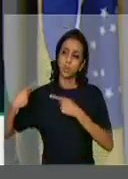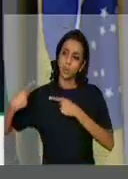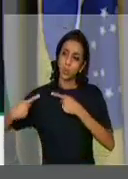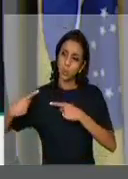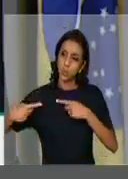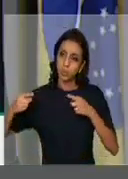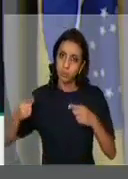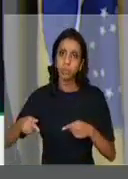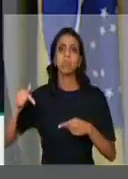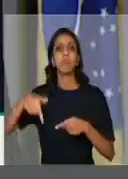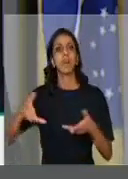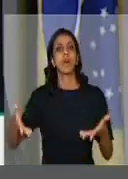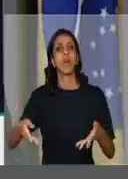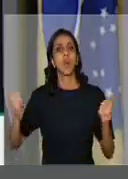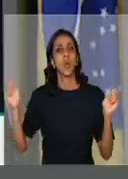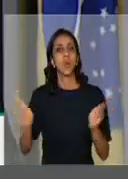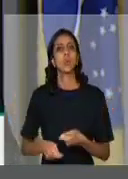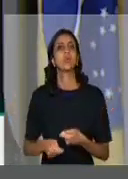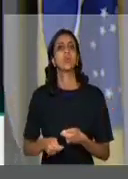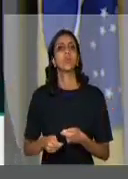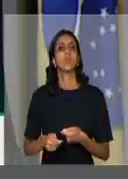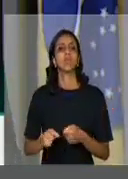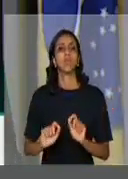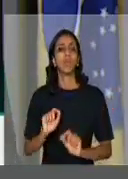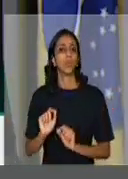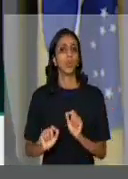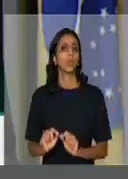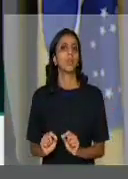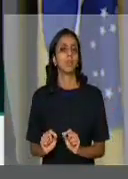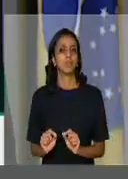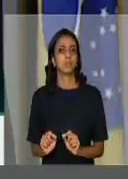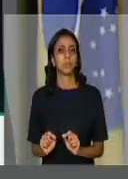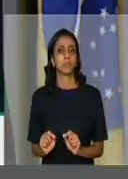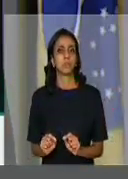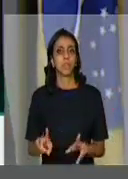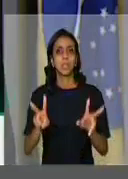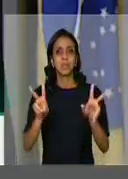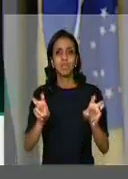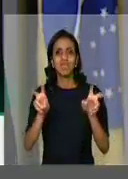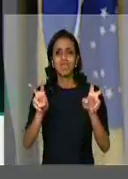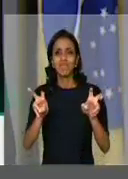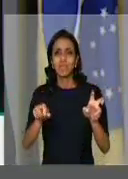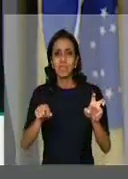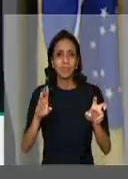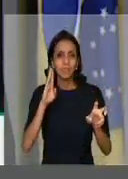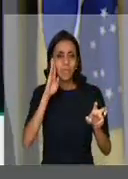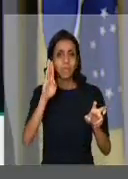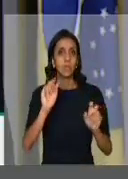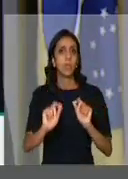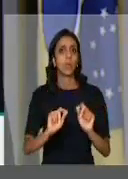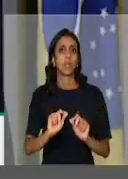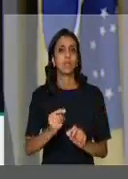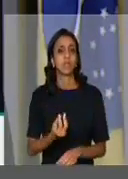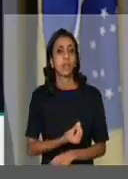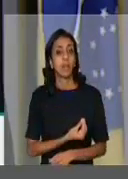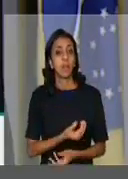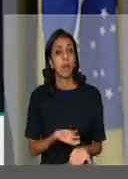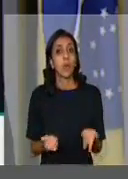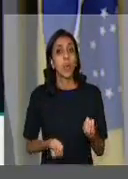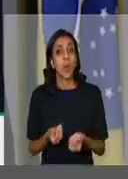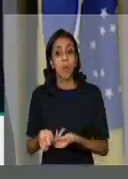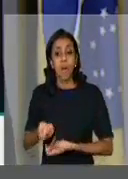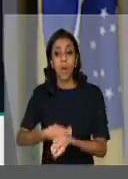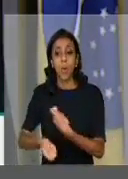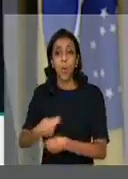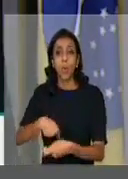discussões do grande tema, da grande complicação da vida da